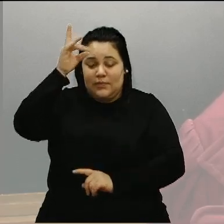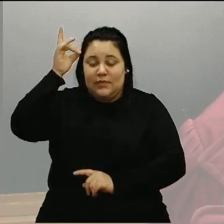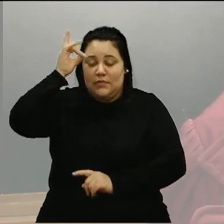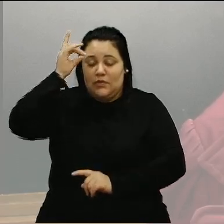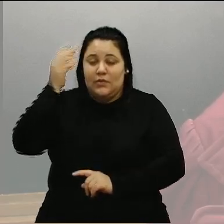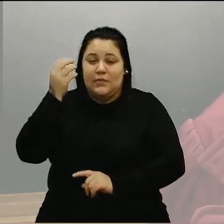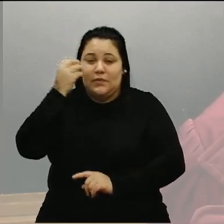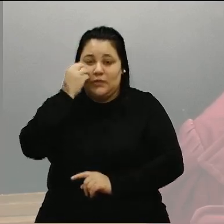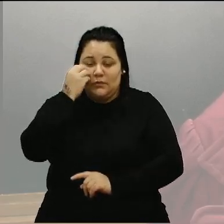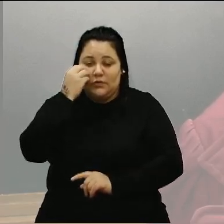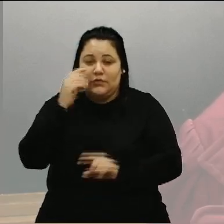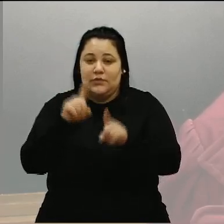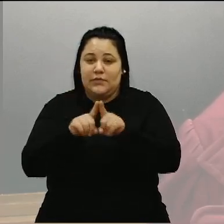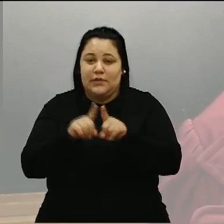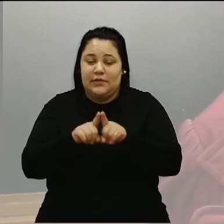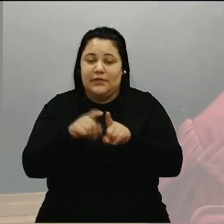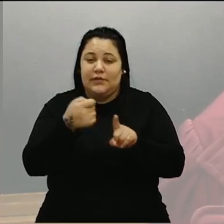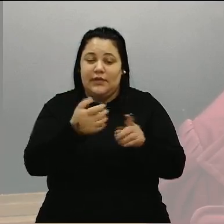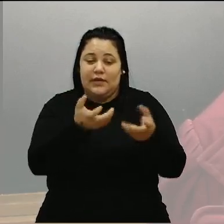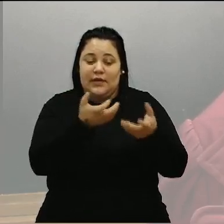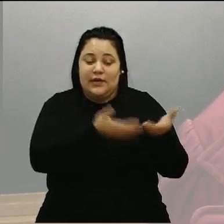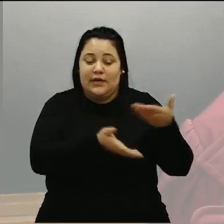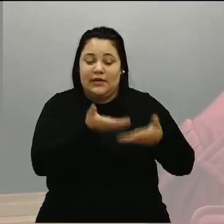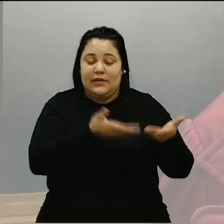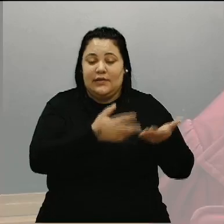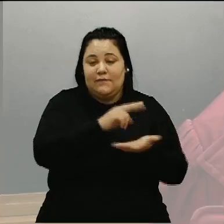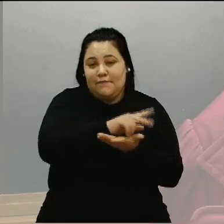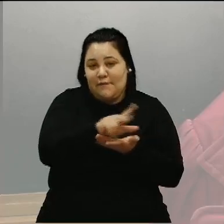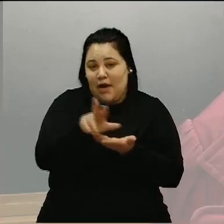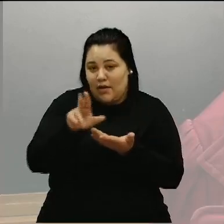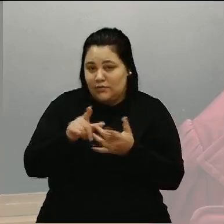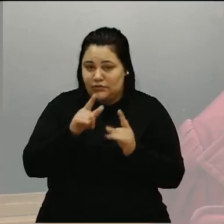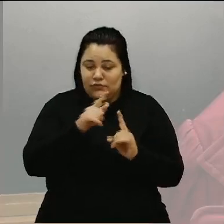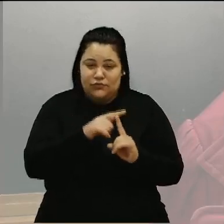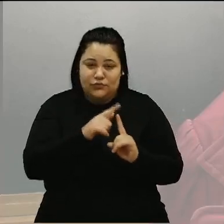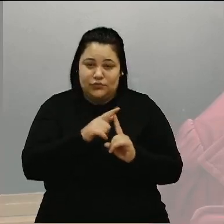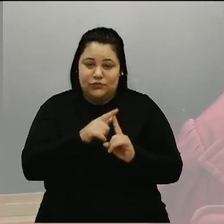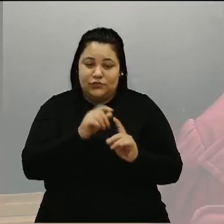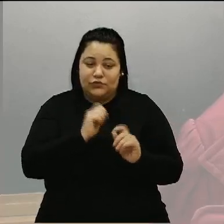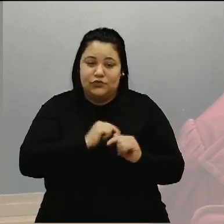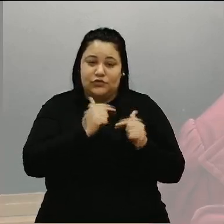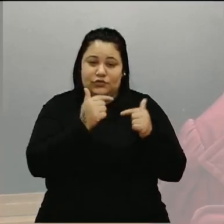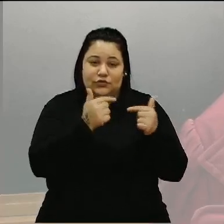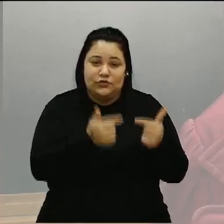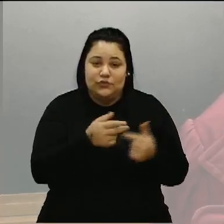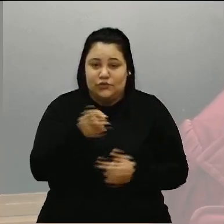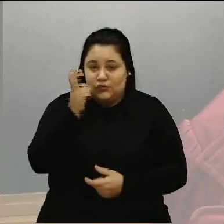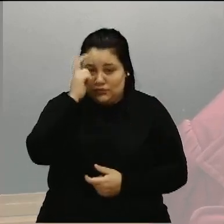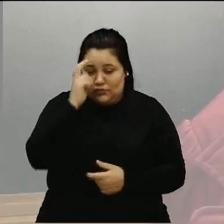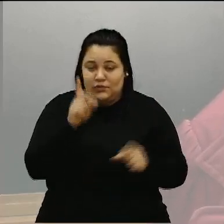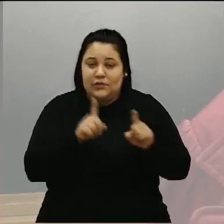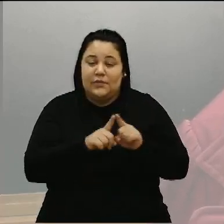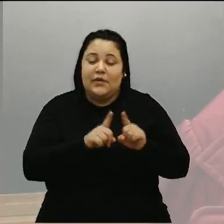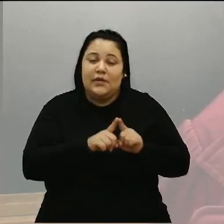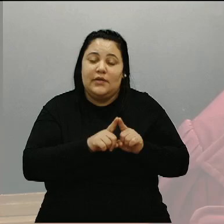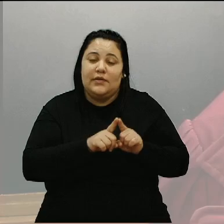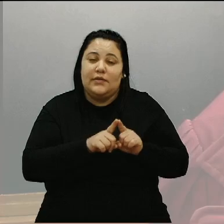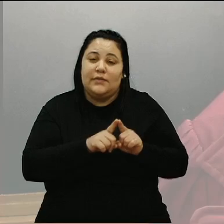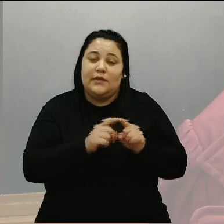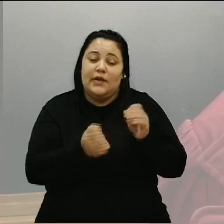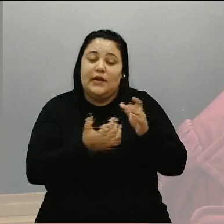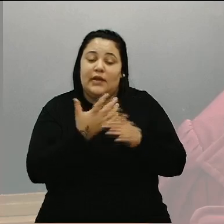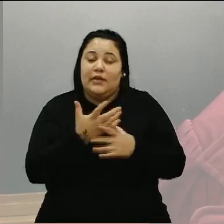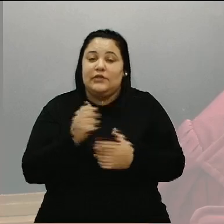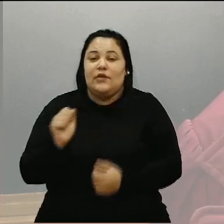expansão visa atender a uma gama mais diversificada de iniciativas culturais, promovendo a valorização